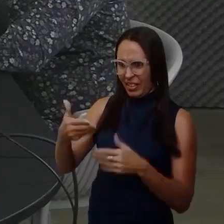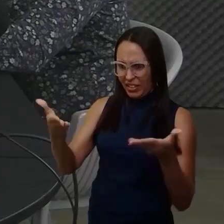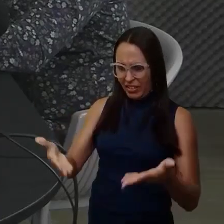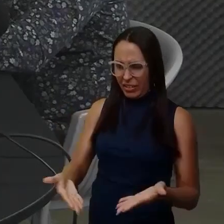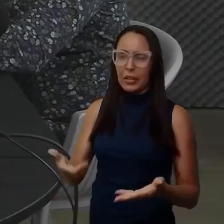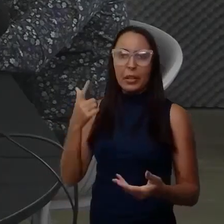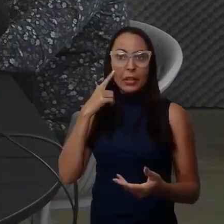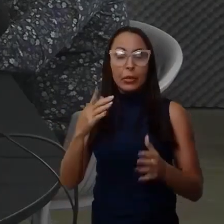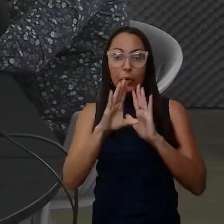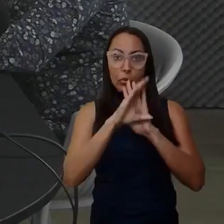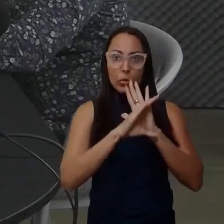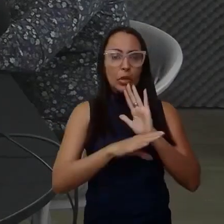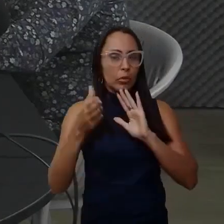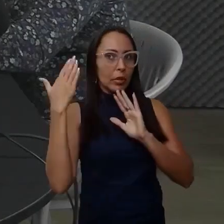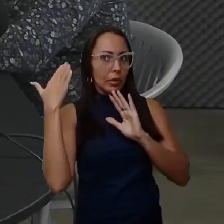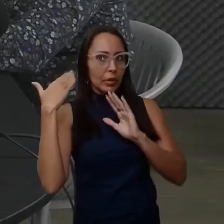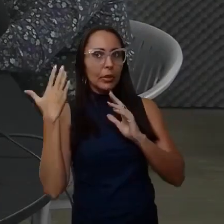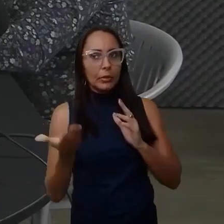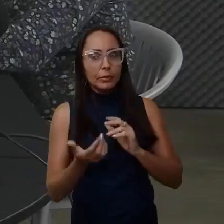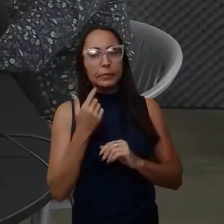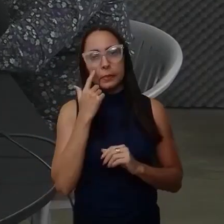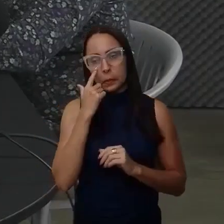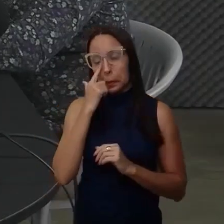Esses conceitos de exotismo e tal. Uhum.